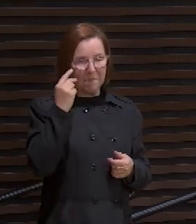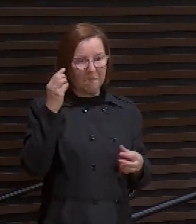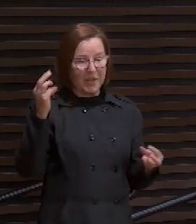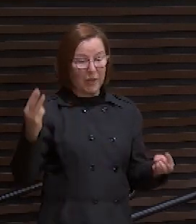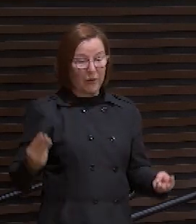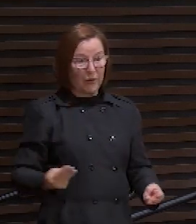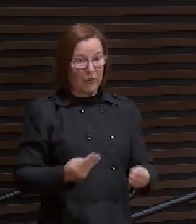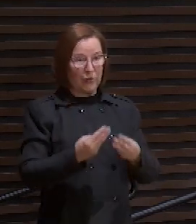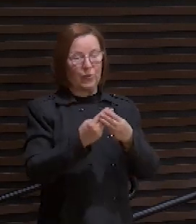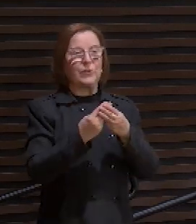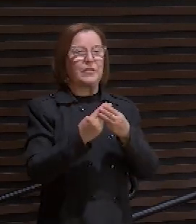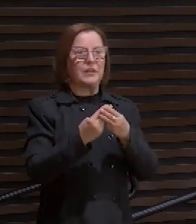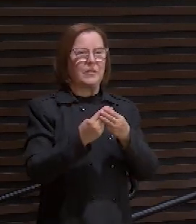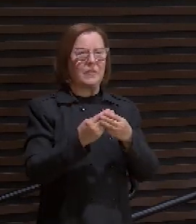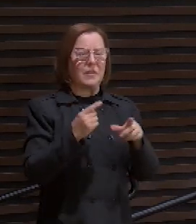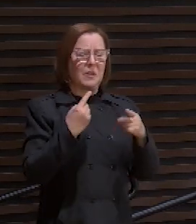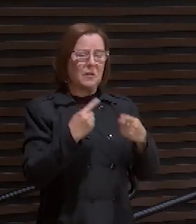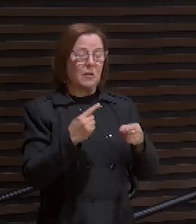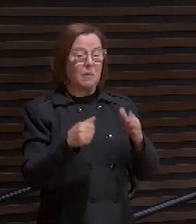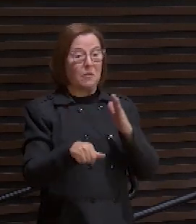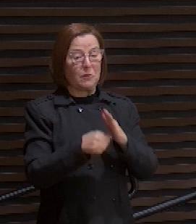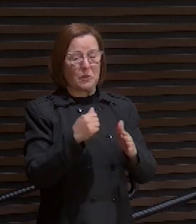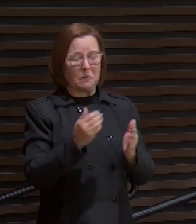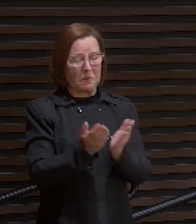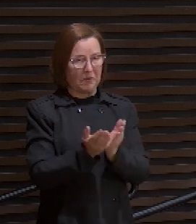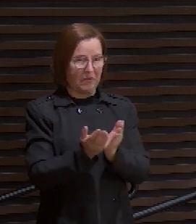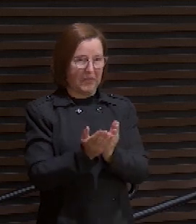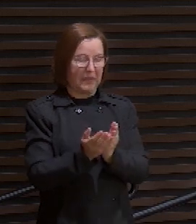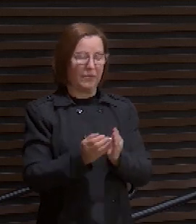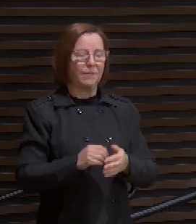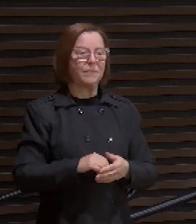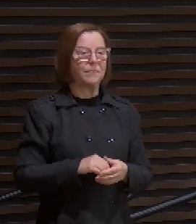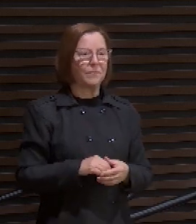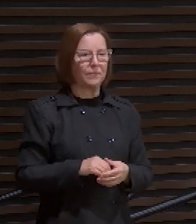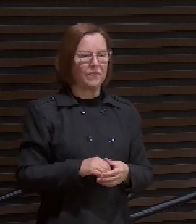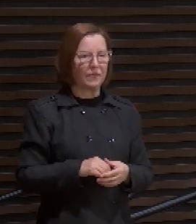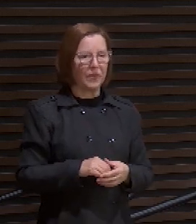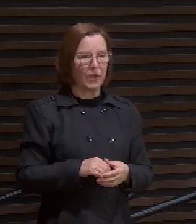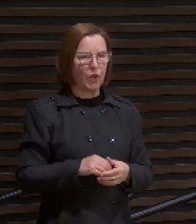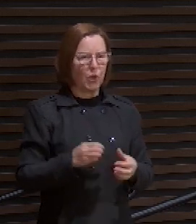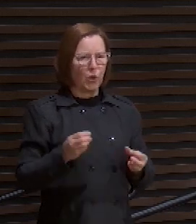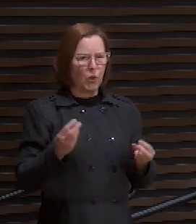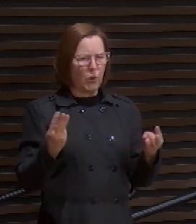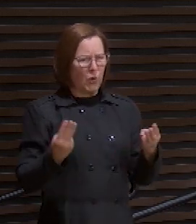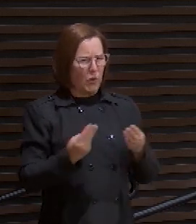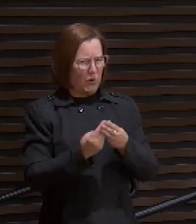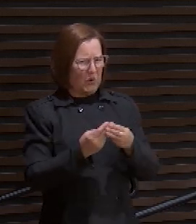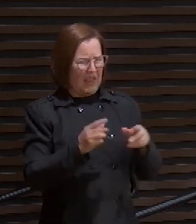que zombavam dos primeiros cristãos. Eles zombavam dizendo: